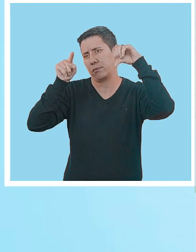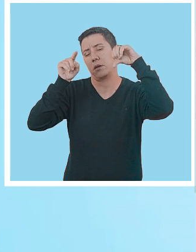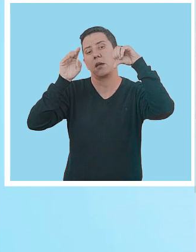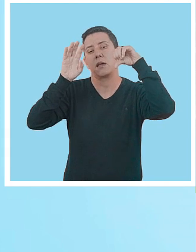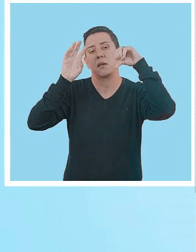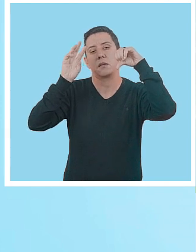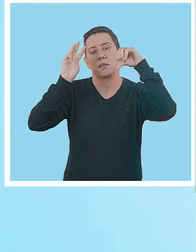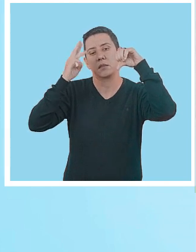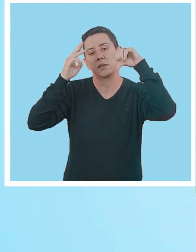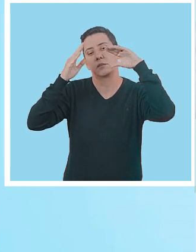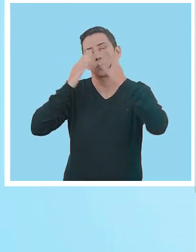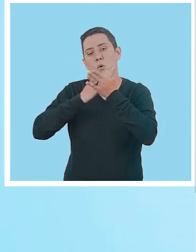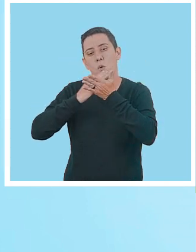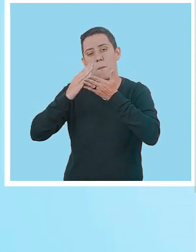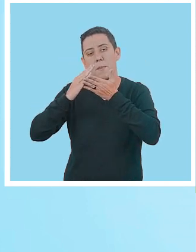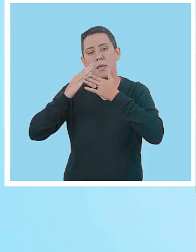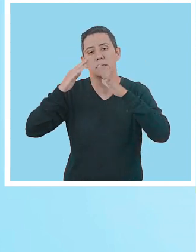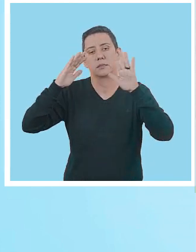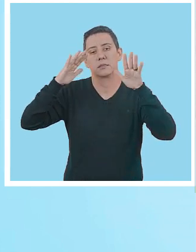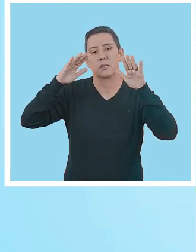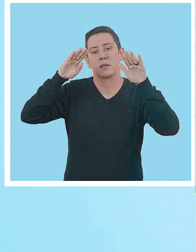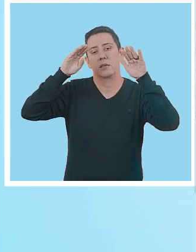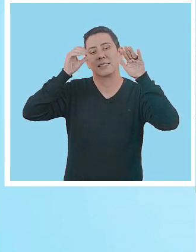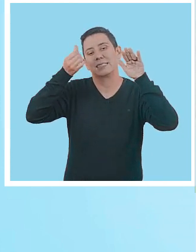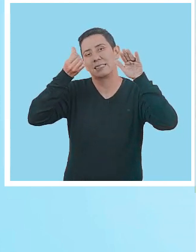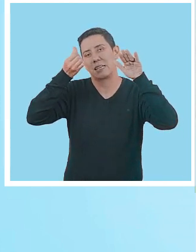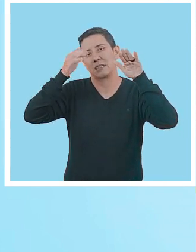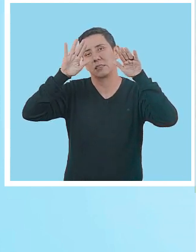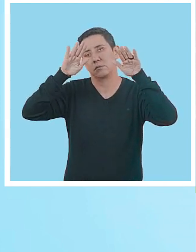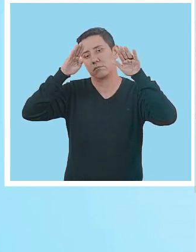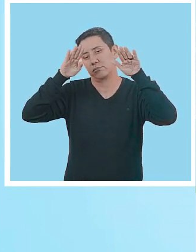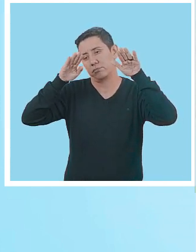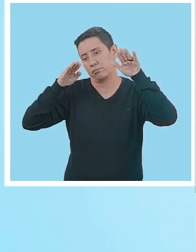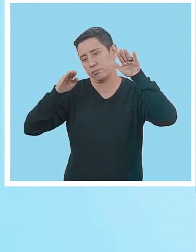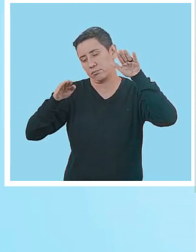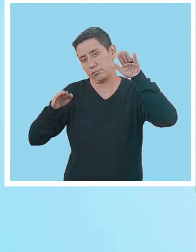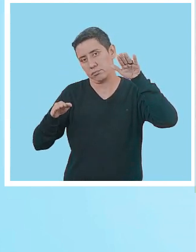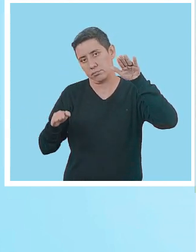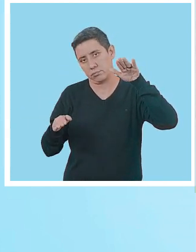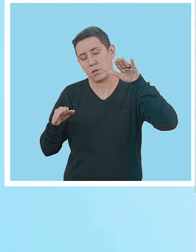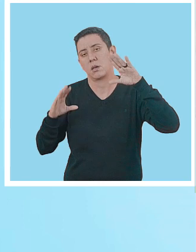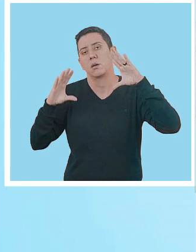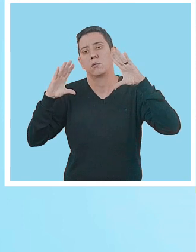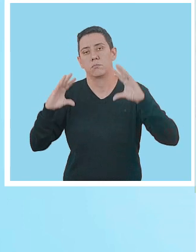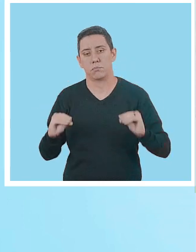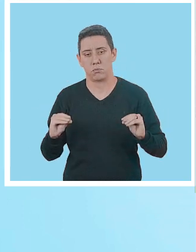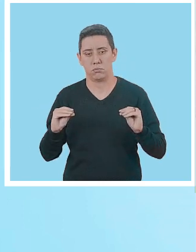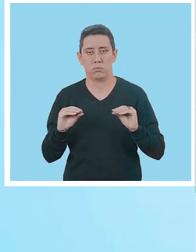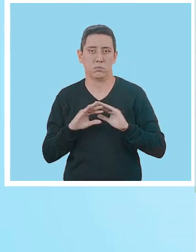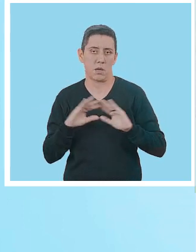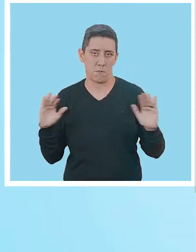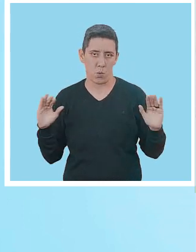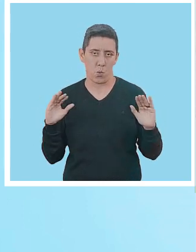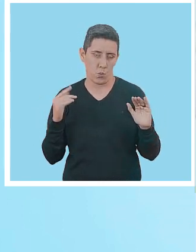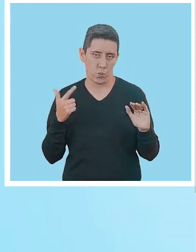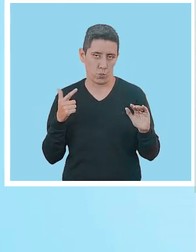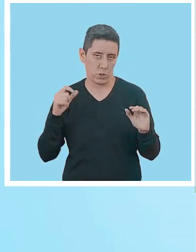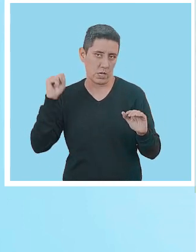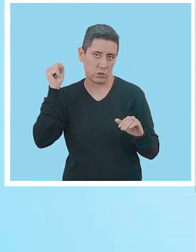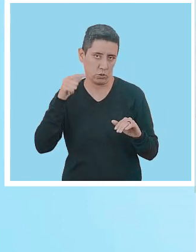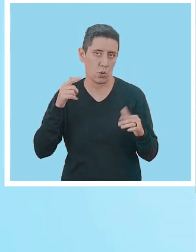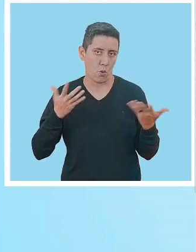e da energia solar não não existe mais né então